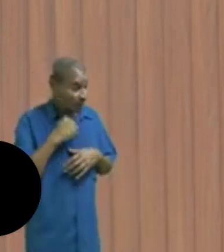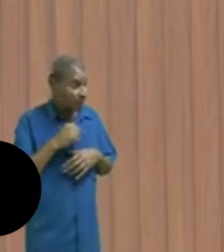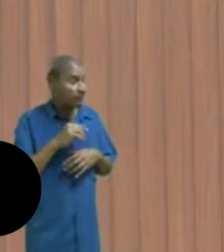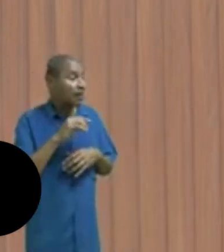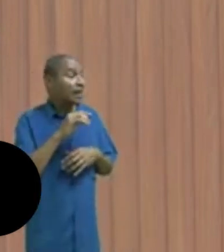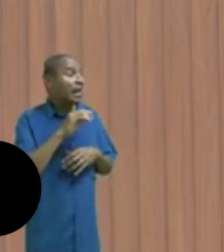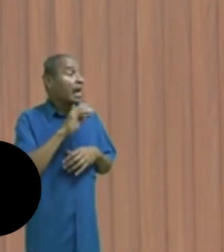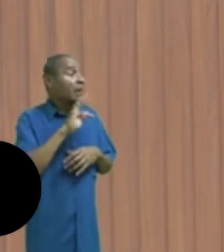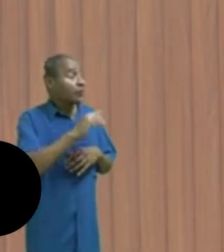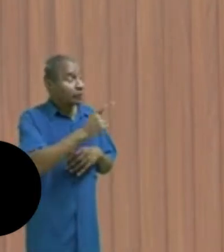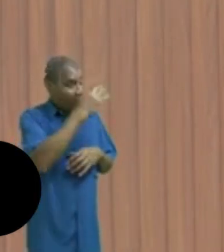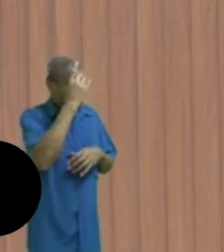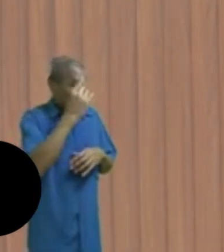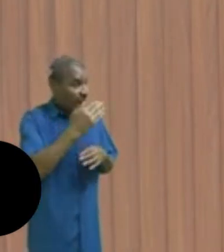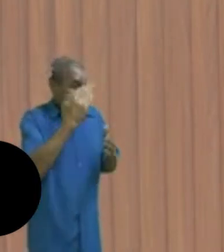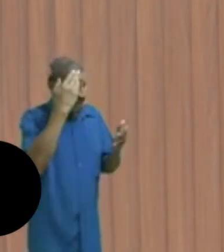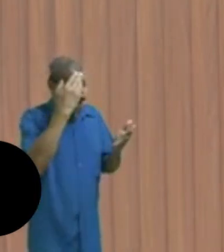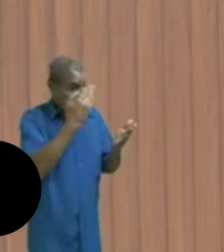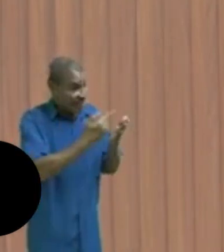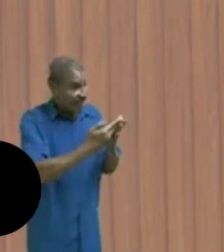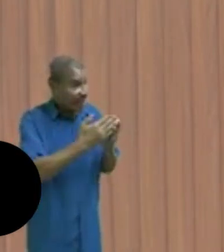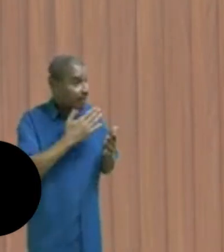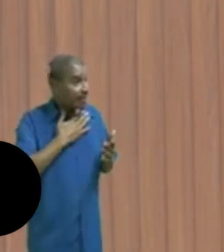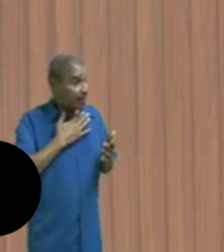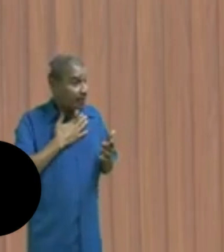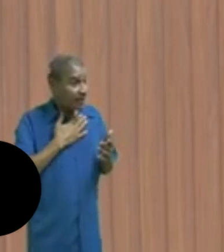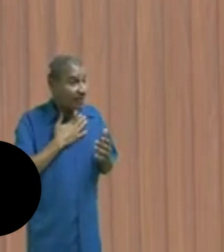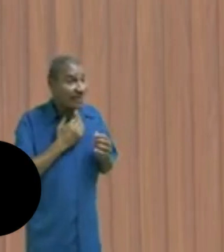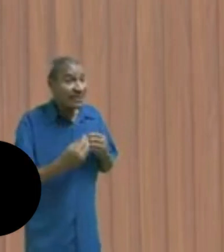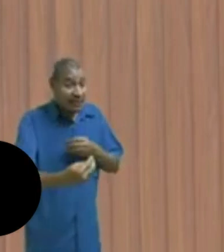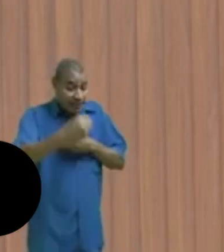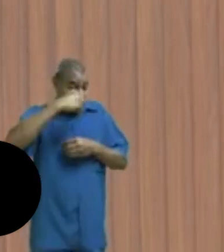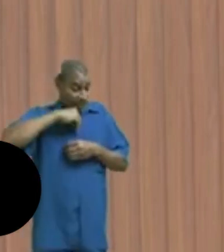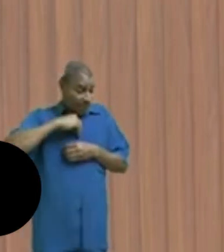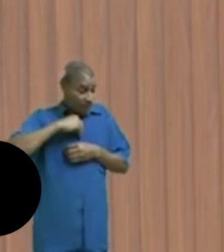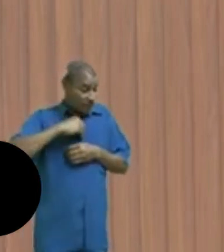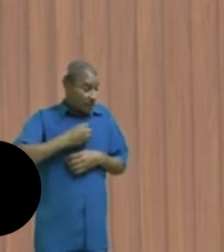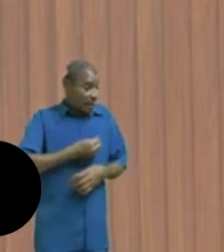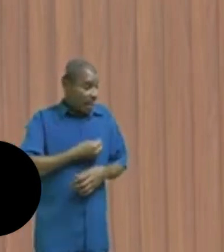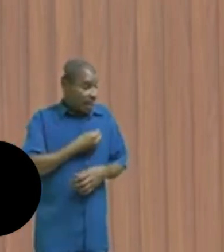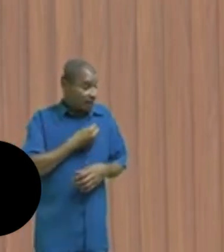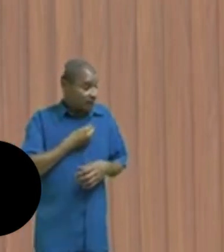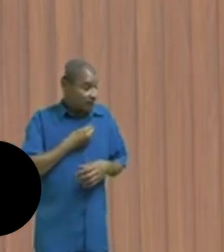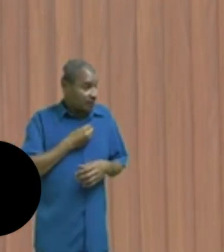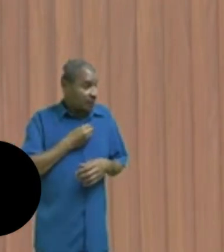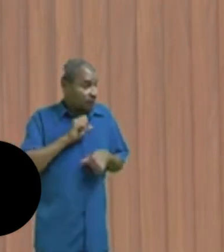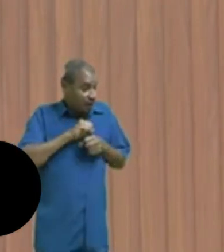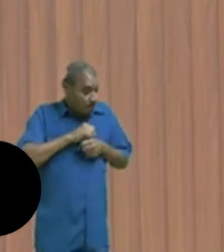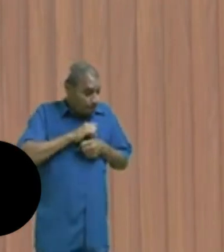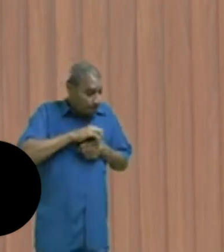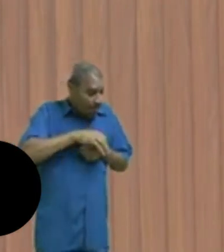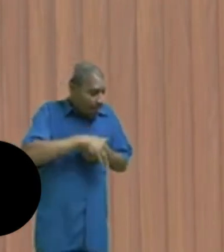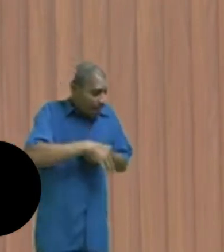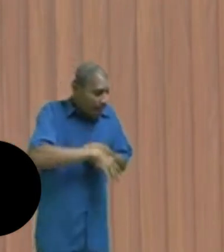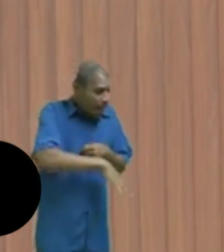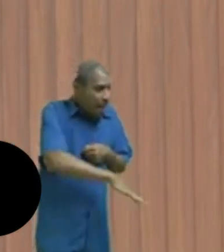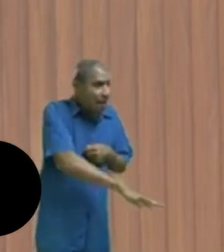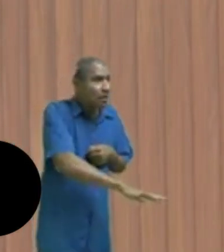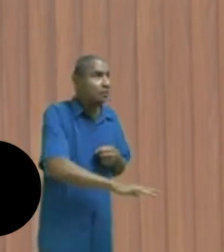aquele que crê em mim, do seu interior fluirão rios de água